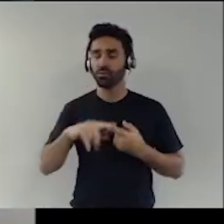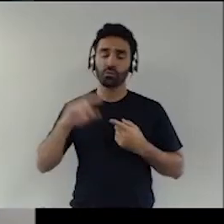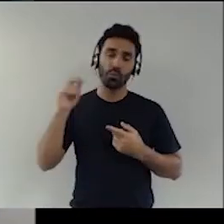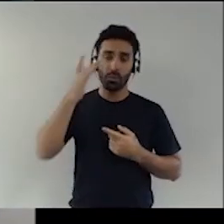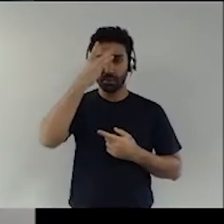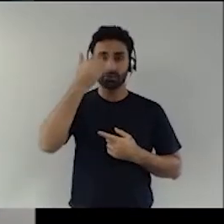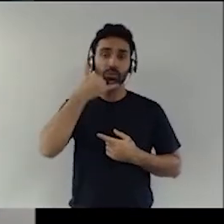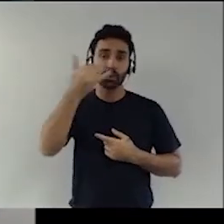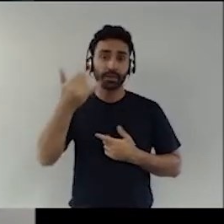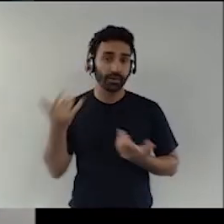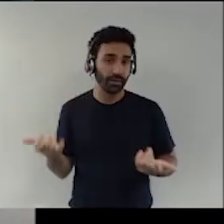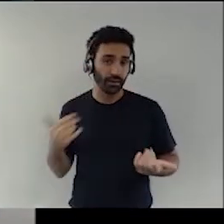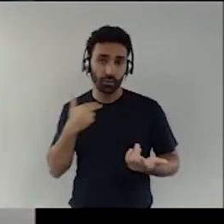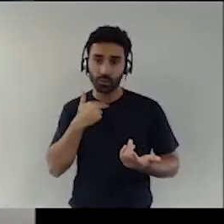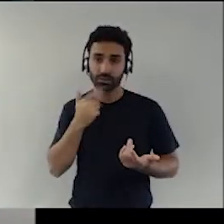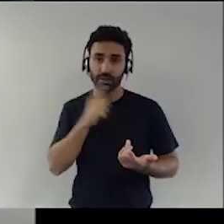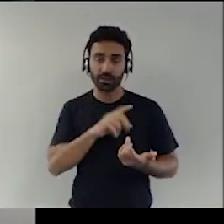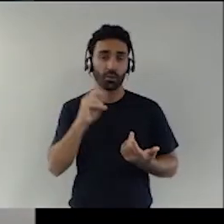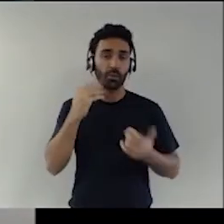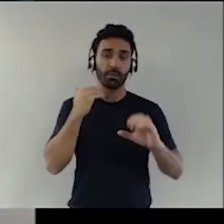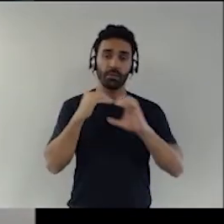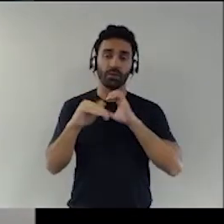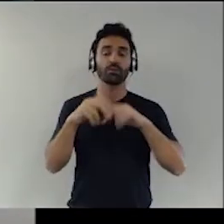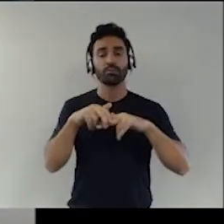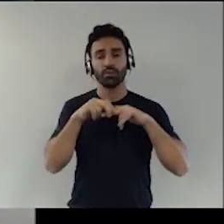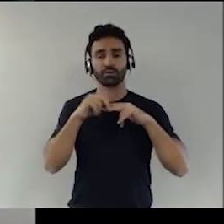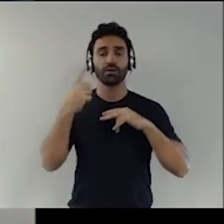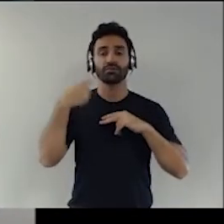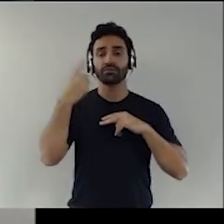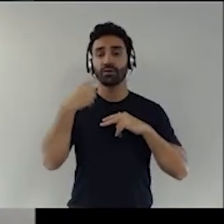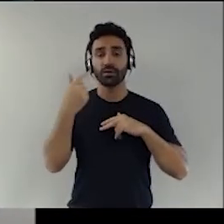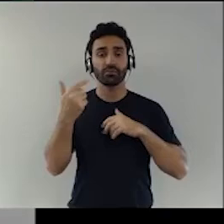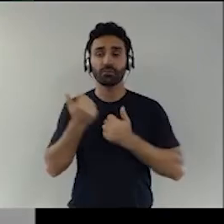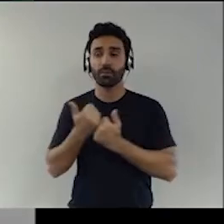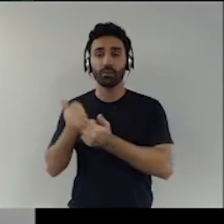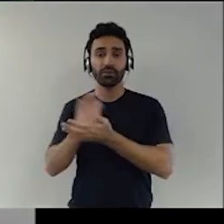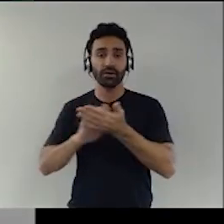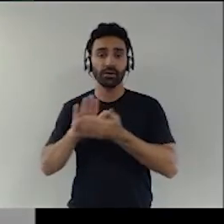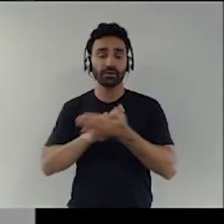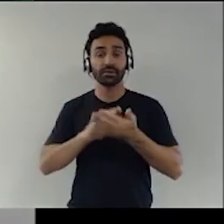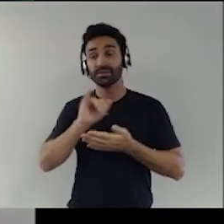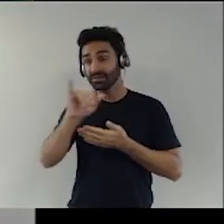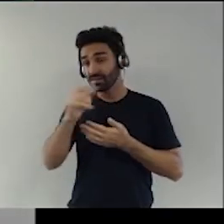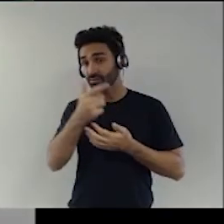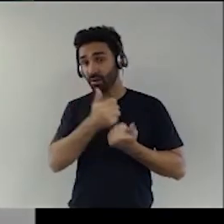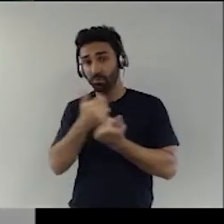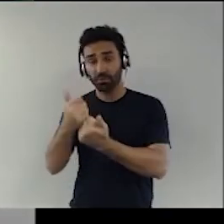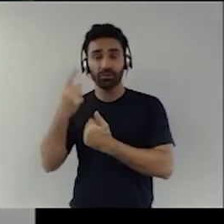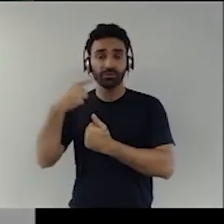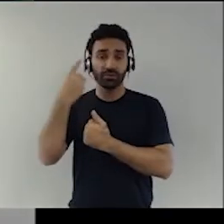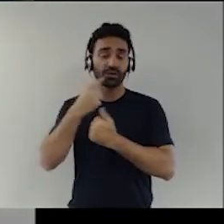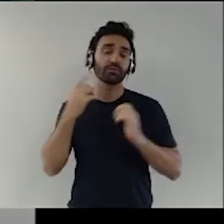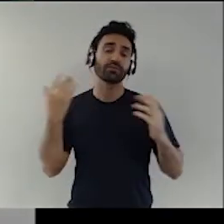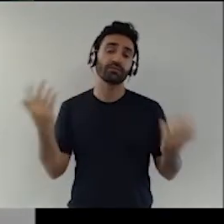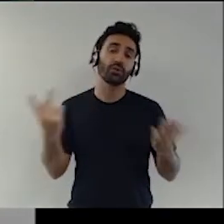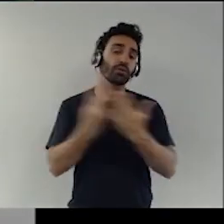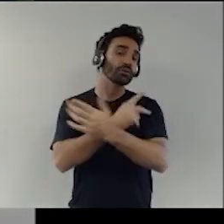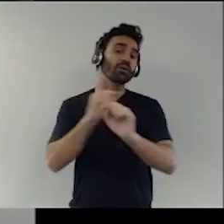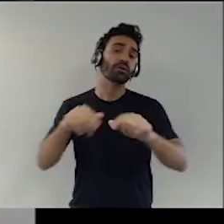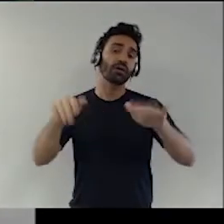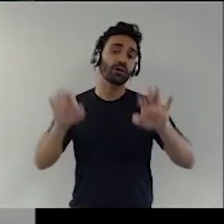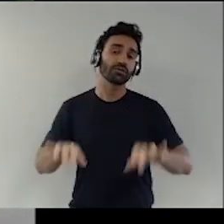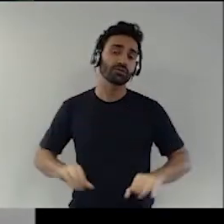plantão, e muito menos no e-mail. Então, o advogado fica desassistido, e se o advogado fica desassistido, evidentemente, quem